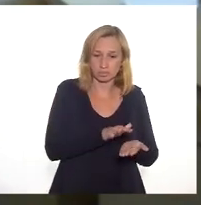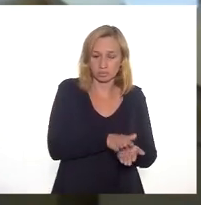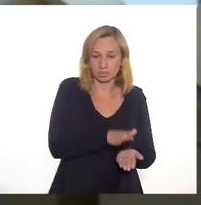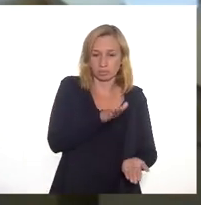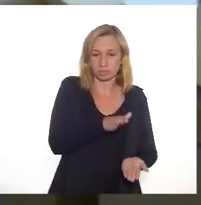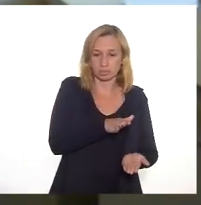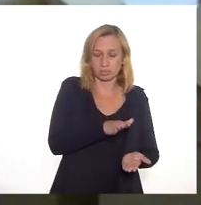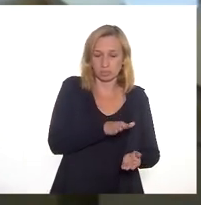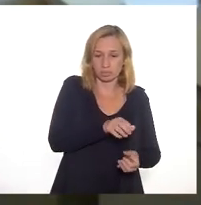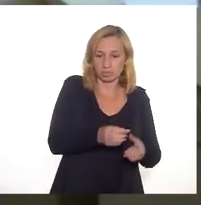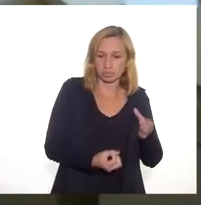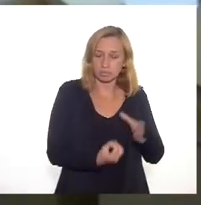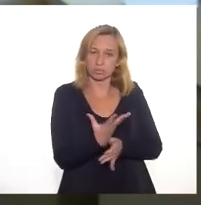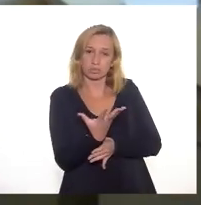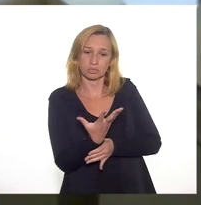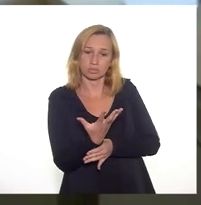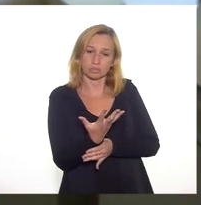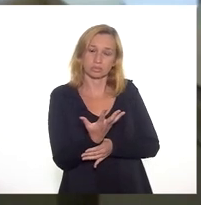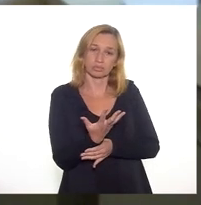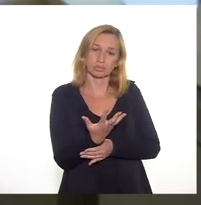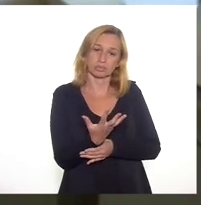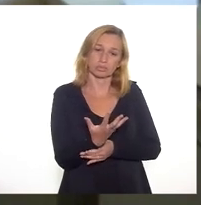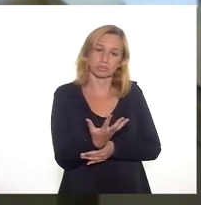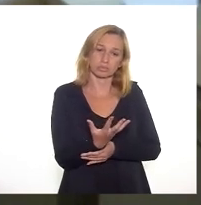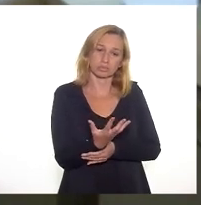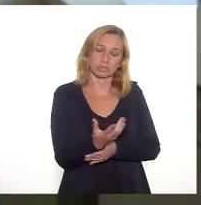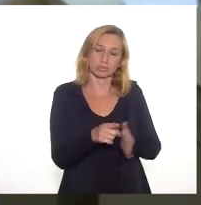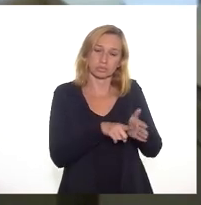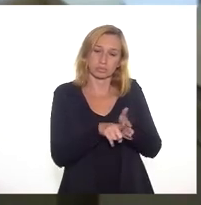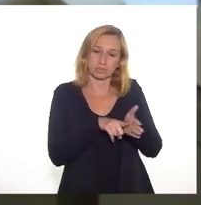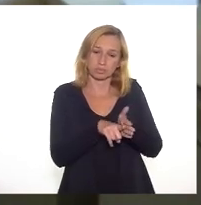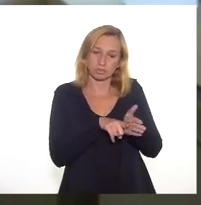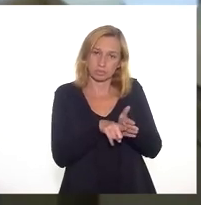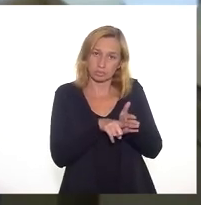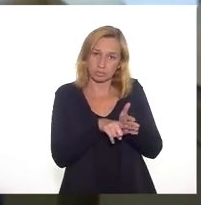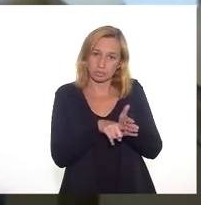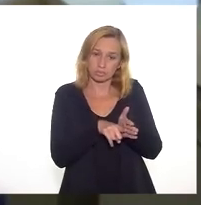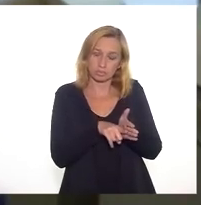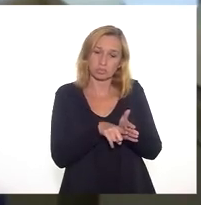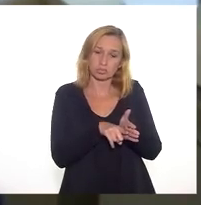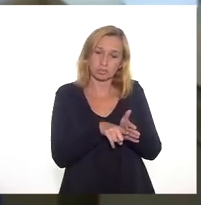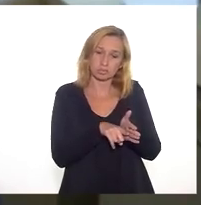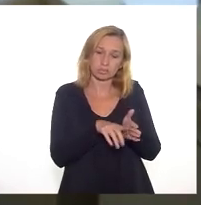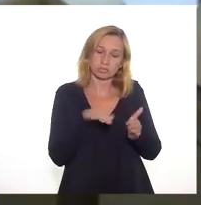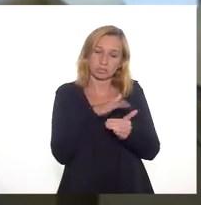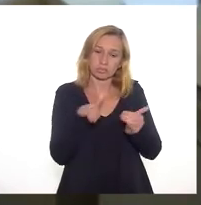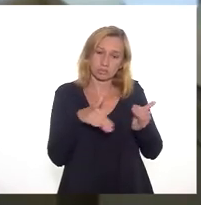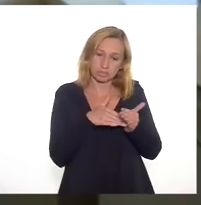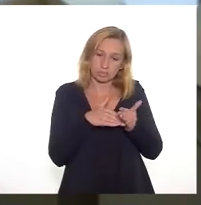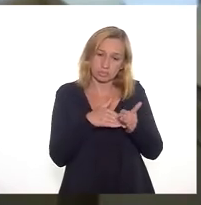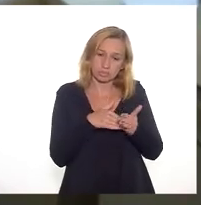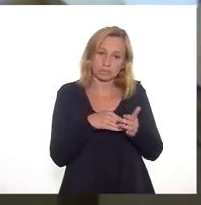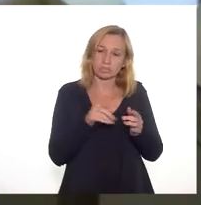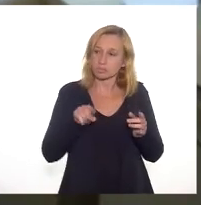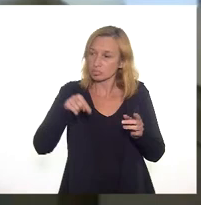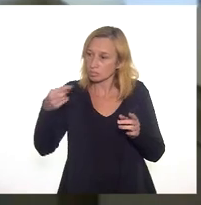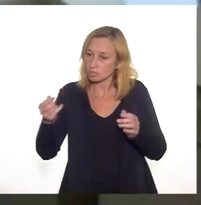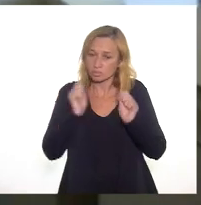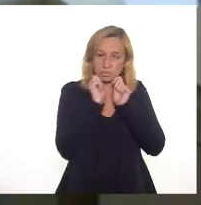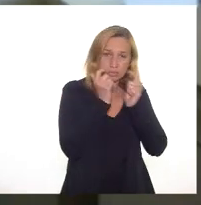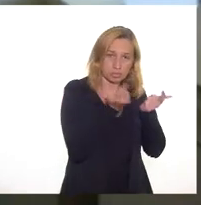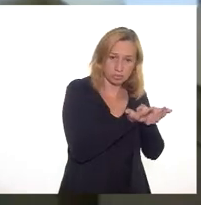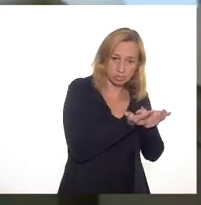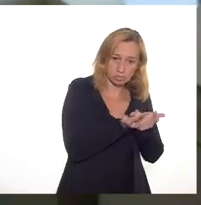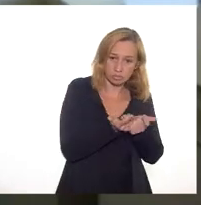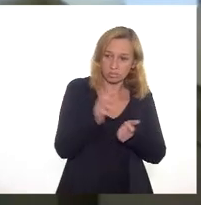Assembleia irá fazer para que seja, sirva de fonte de consulta para todas e todos e para outras assembleias e para